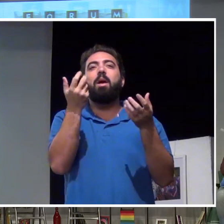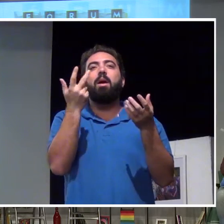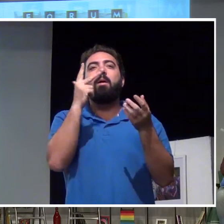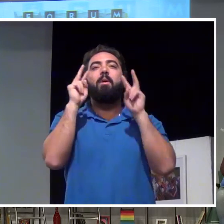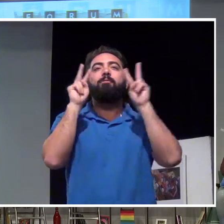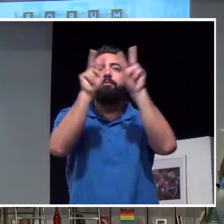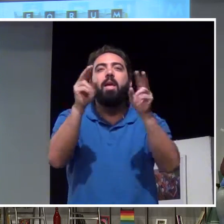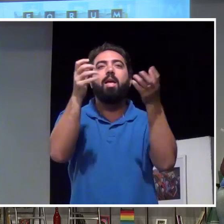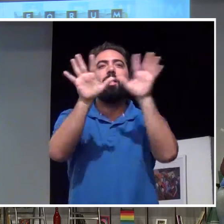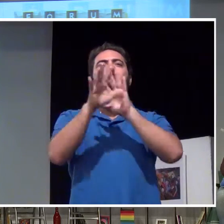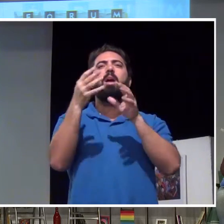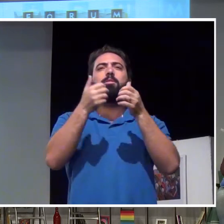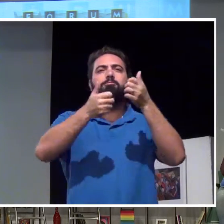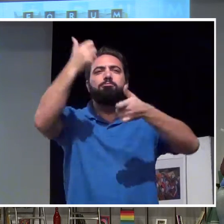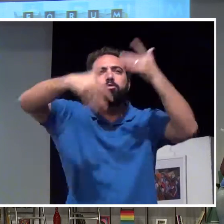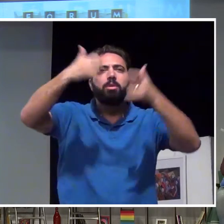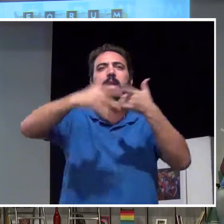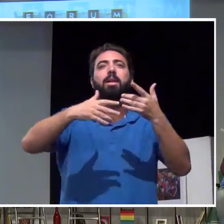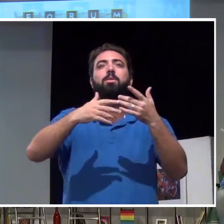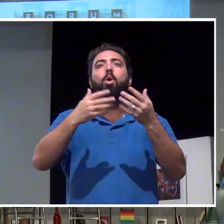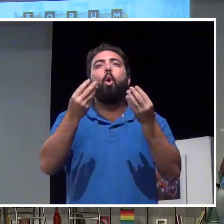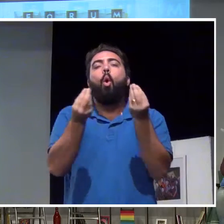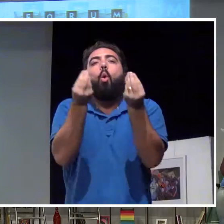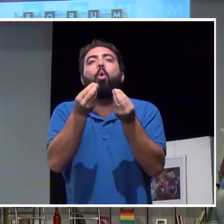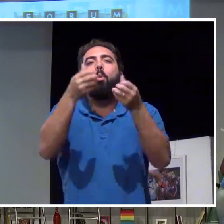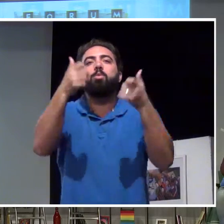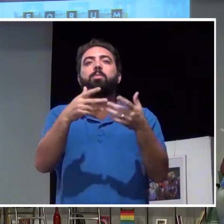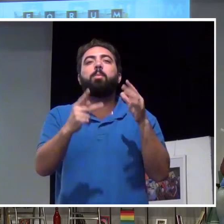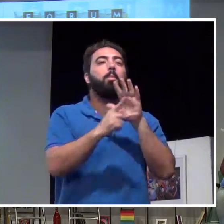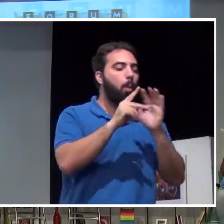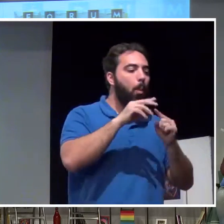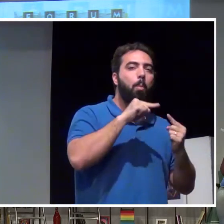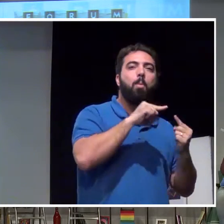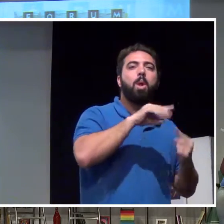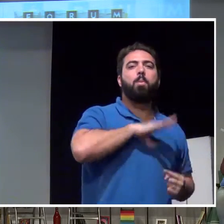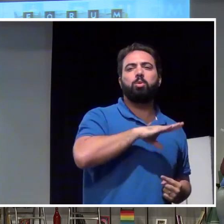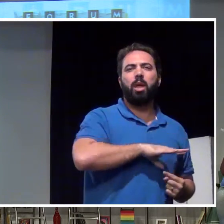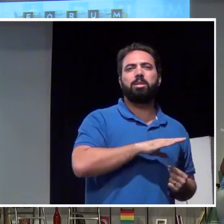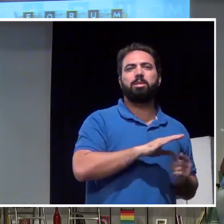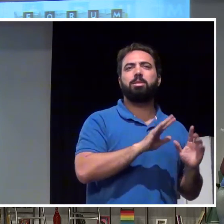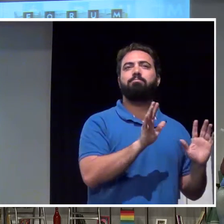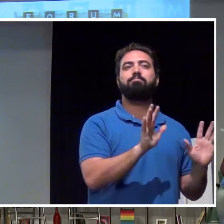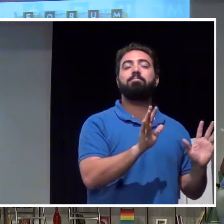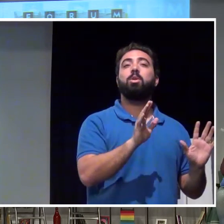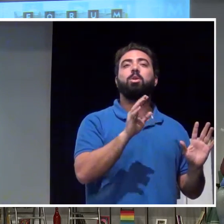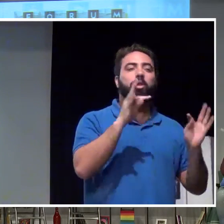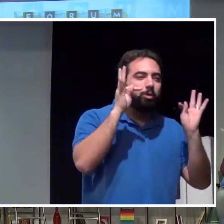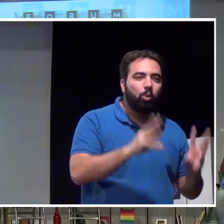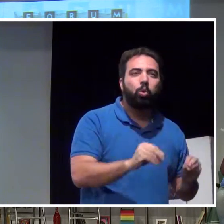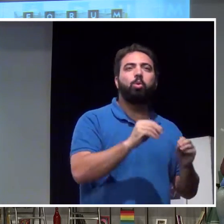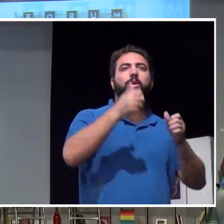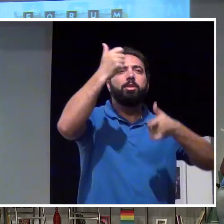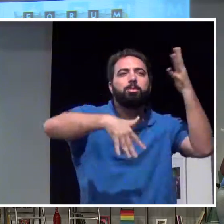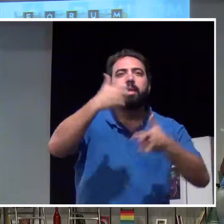visível, exemplificado no português escrito? Impossível. Impossível ela explicar toda a performance do